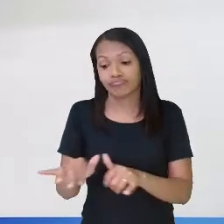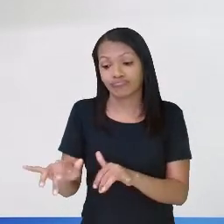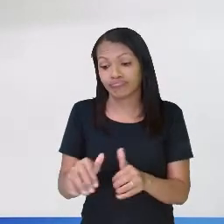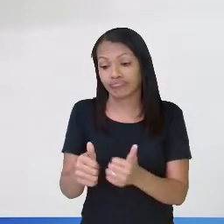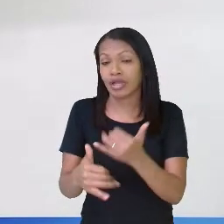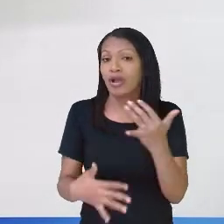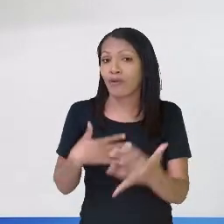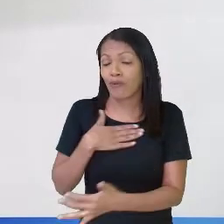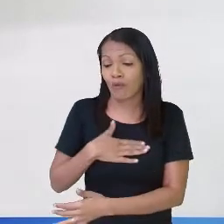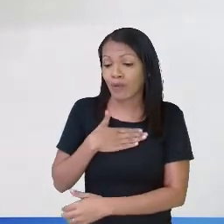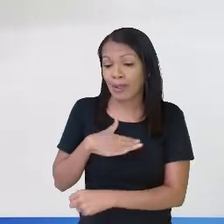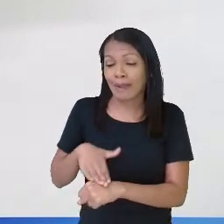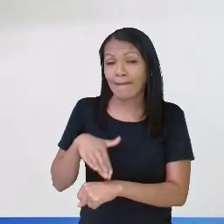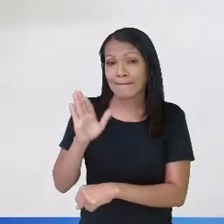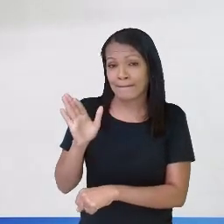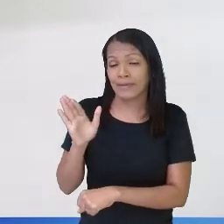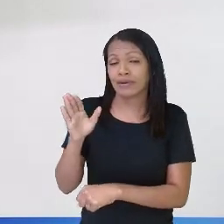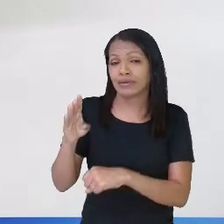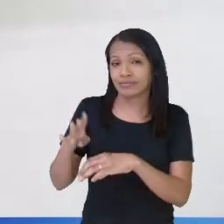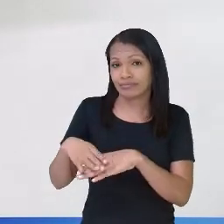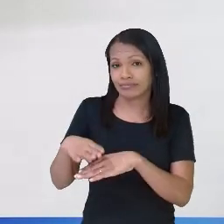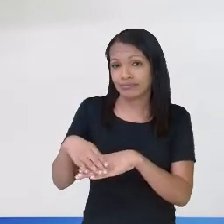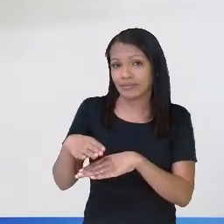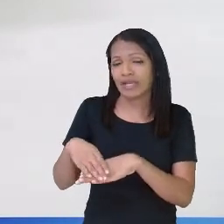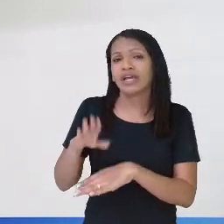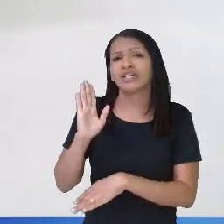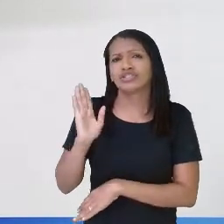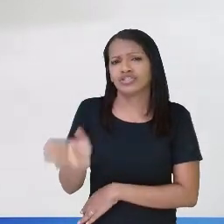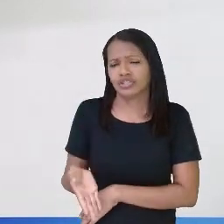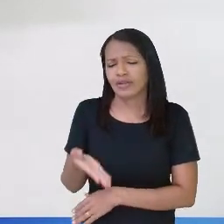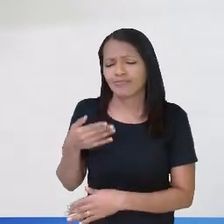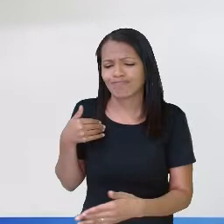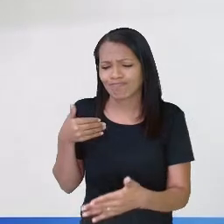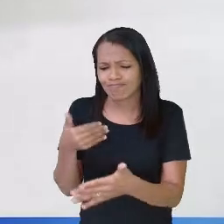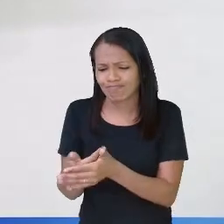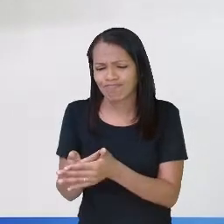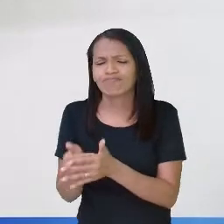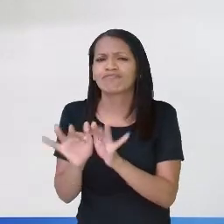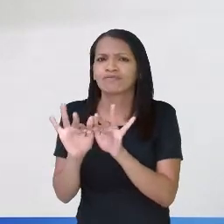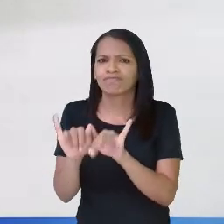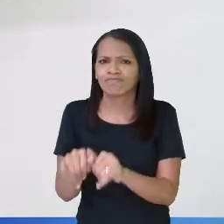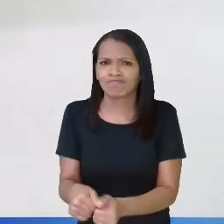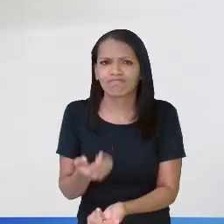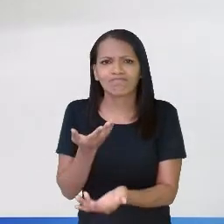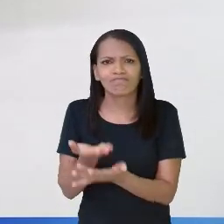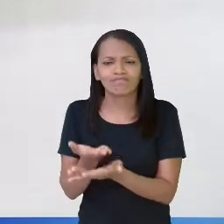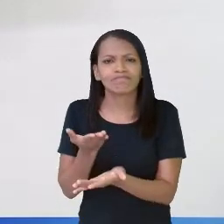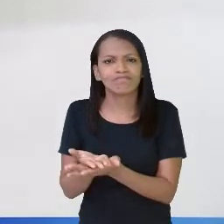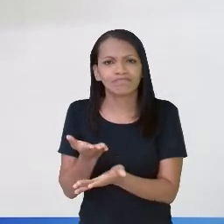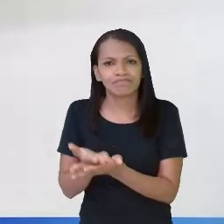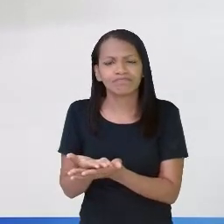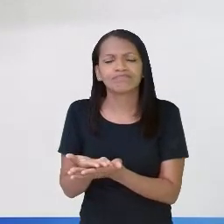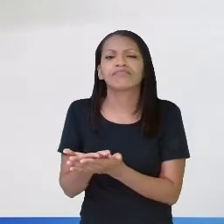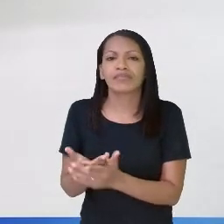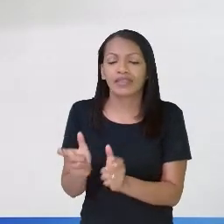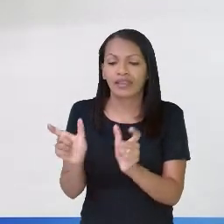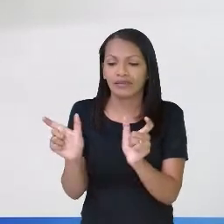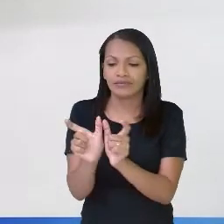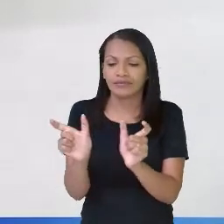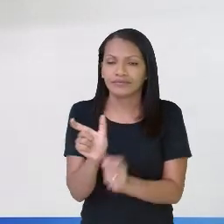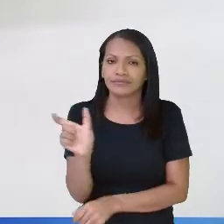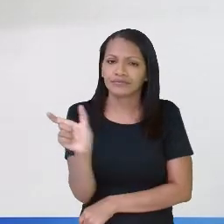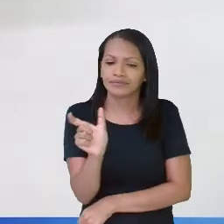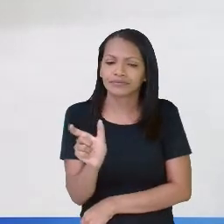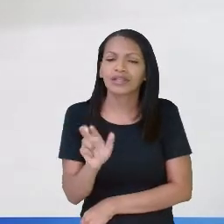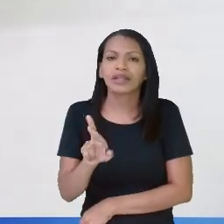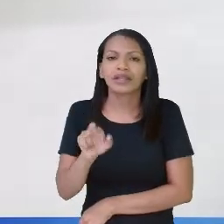Mas muito bom ter a tua interação, tá, Pedro? Estamos já quase no fim da aula, mas dá tempo ainda, nós trabalhamos um pouquinho as rimas. Esse